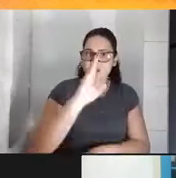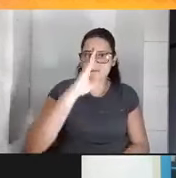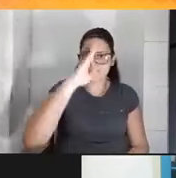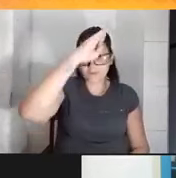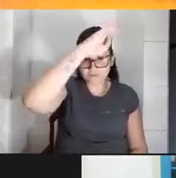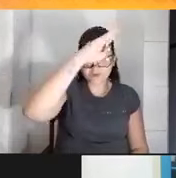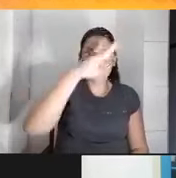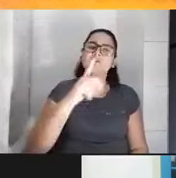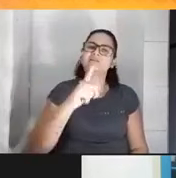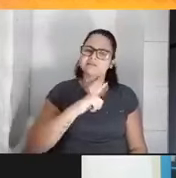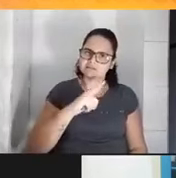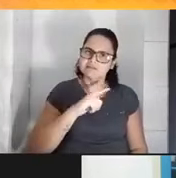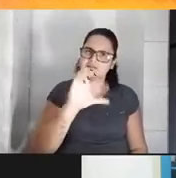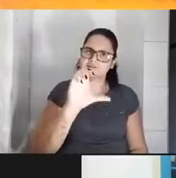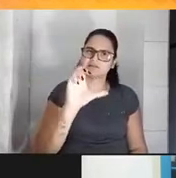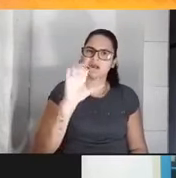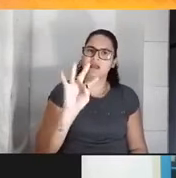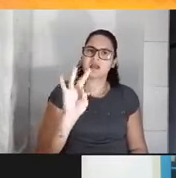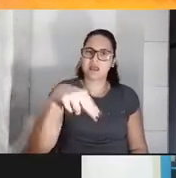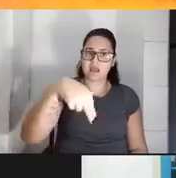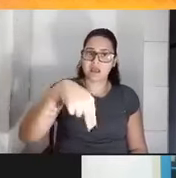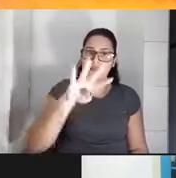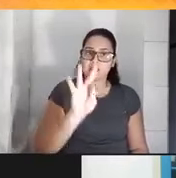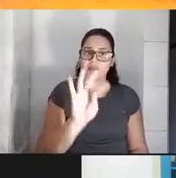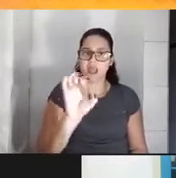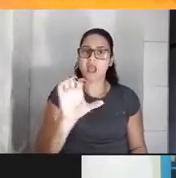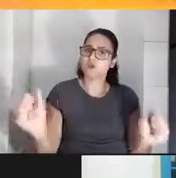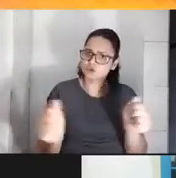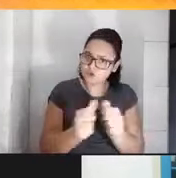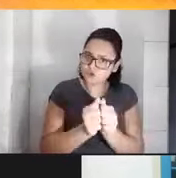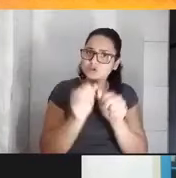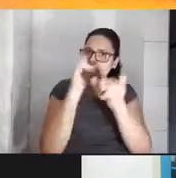CNTE está junto da campanha também,